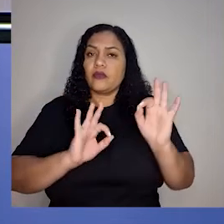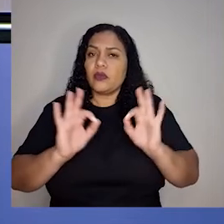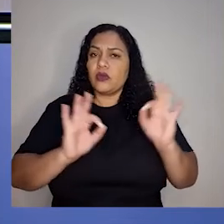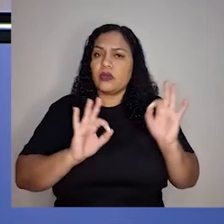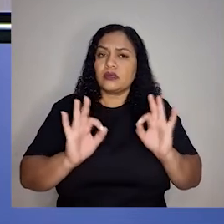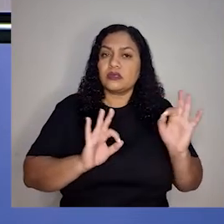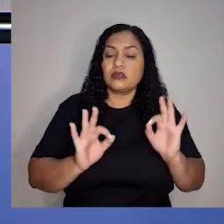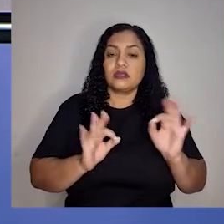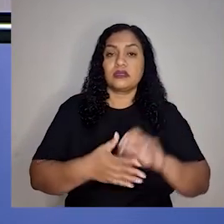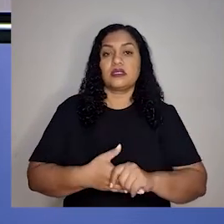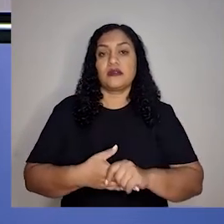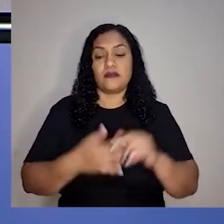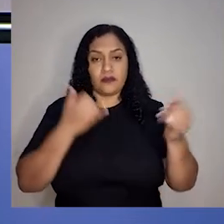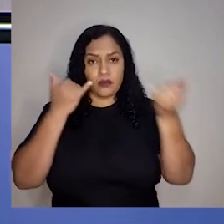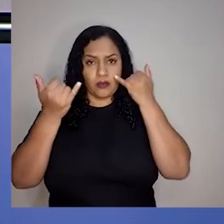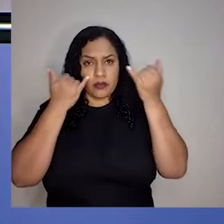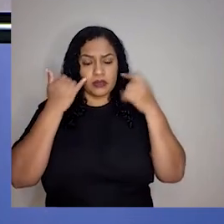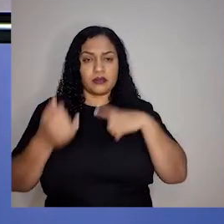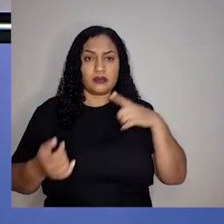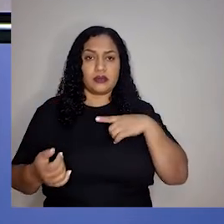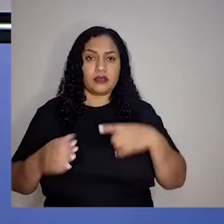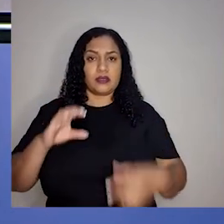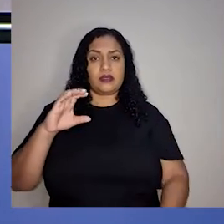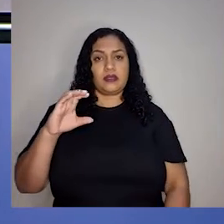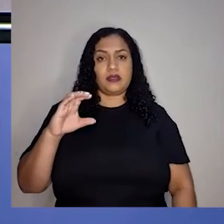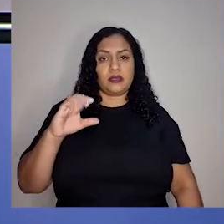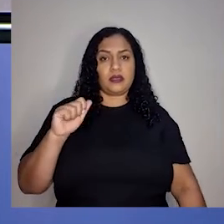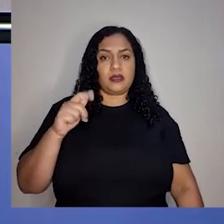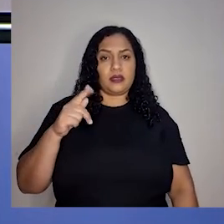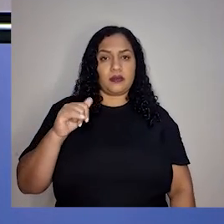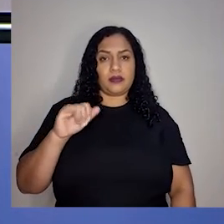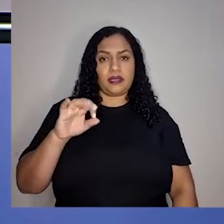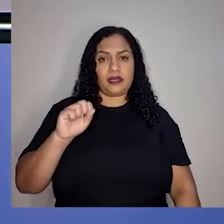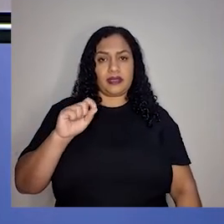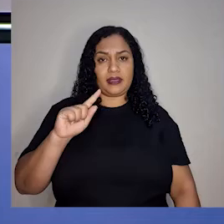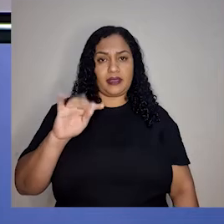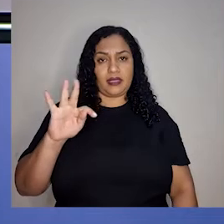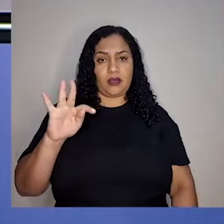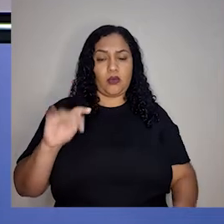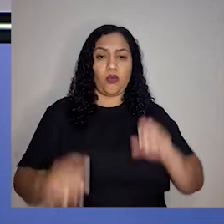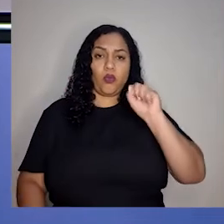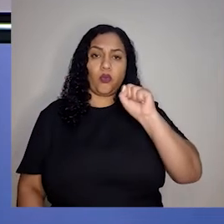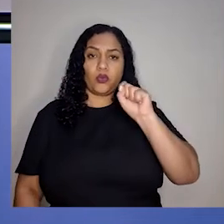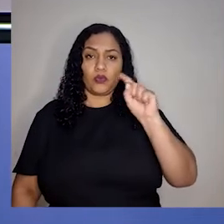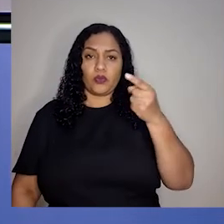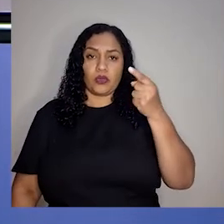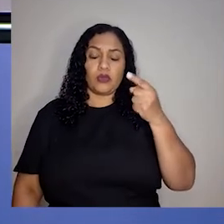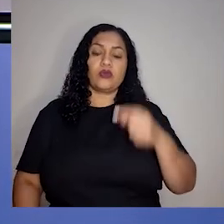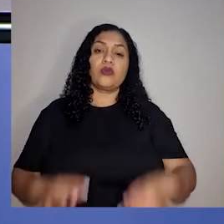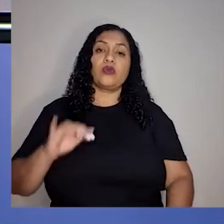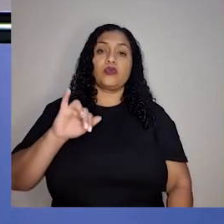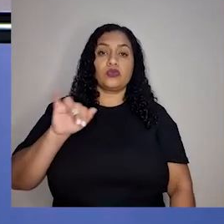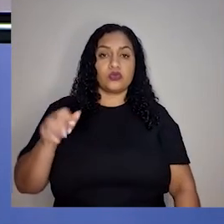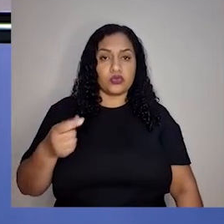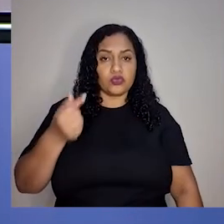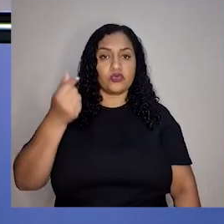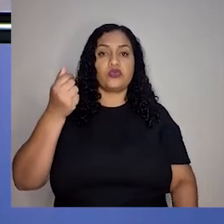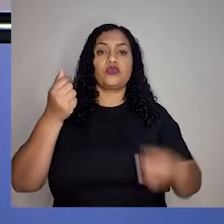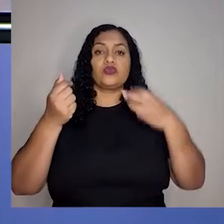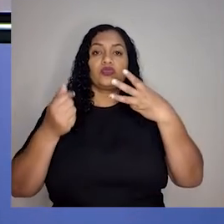as informações que o exercício dá nós temos um capital de r$ 8000 juros de 3.520